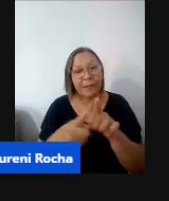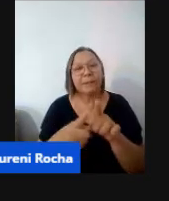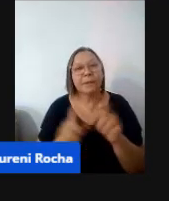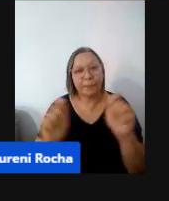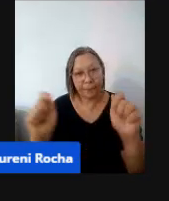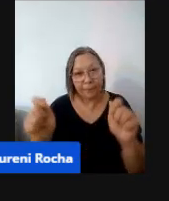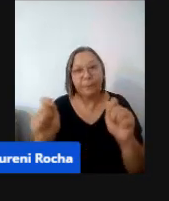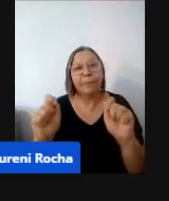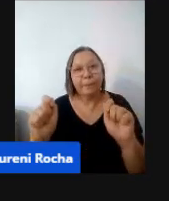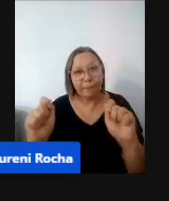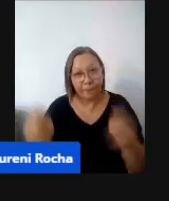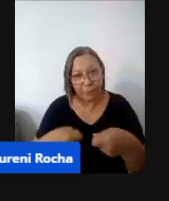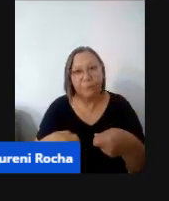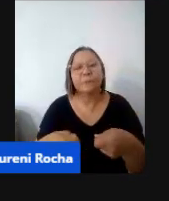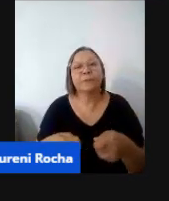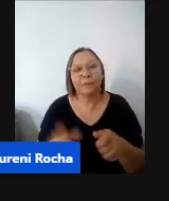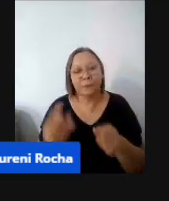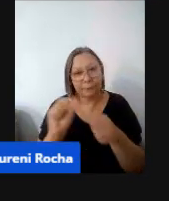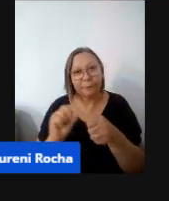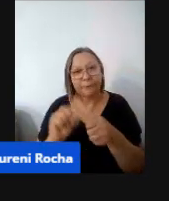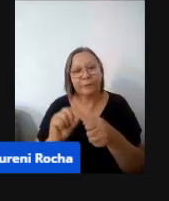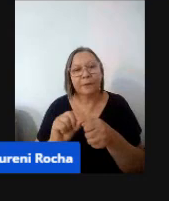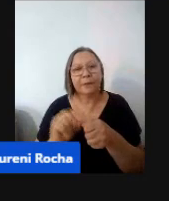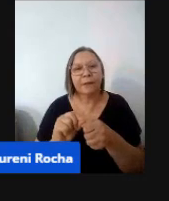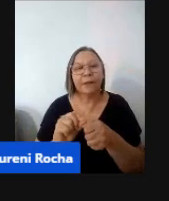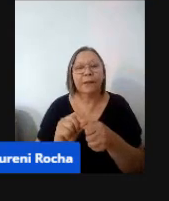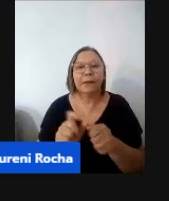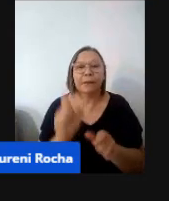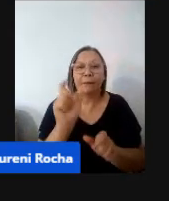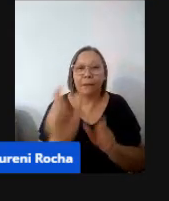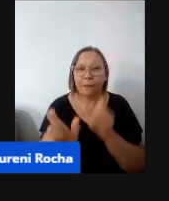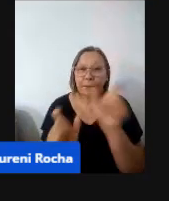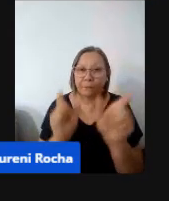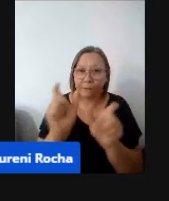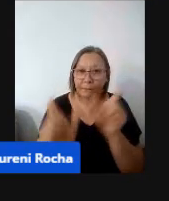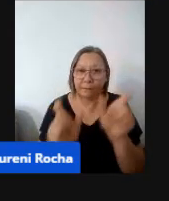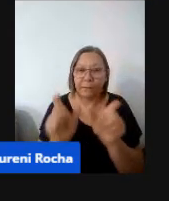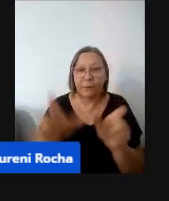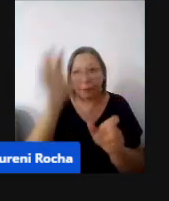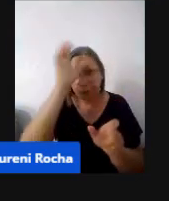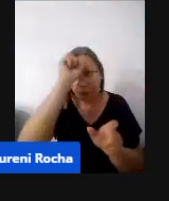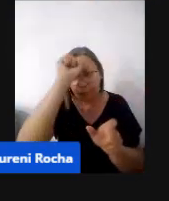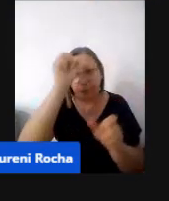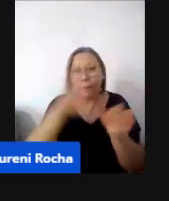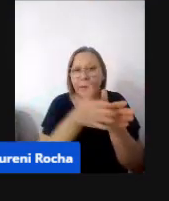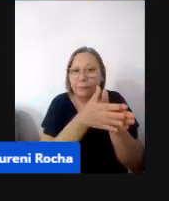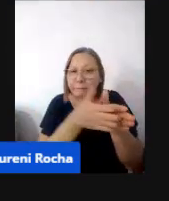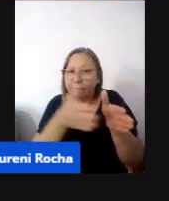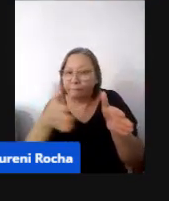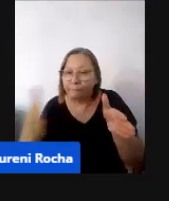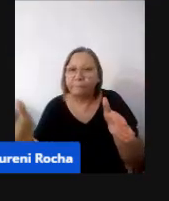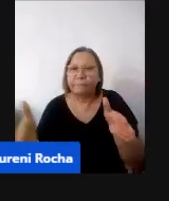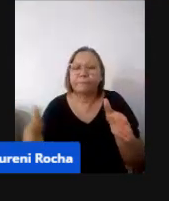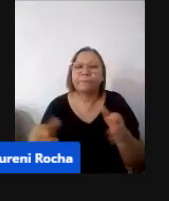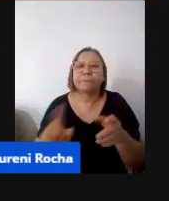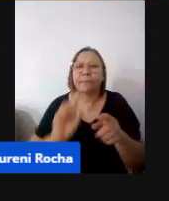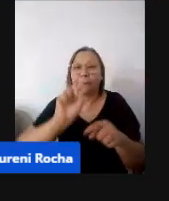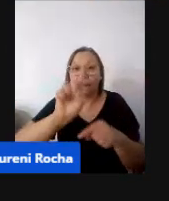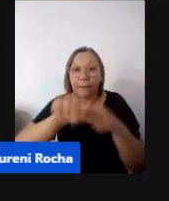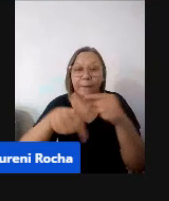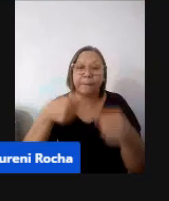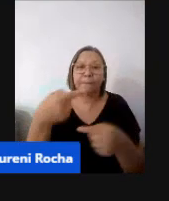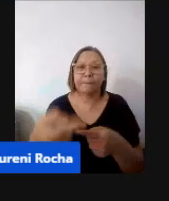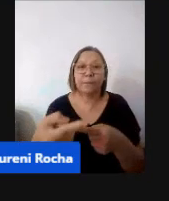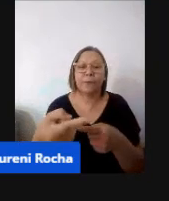alunos puderam pegar algumas palavras que eles aprenderam ao longo da lição. Bom, na sequência eu também trouxe